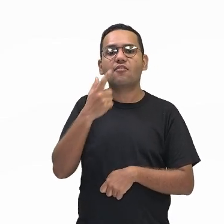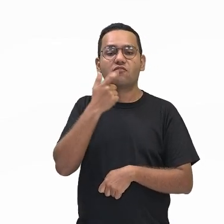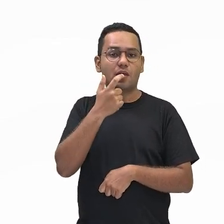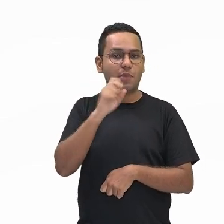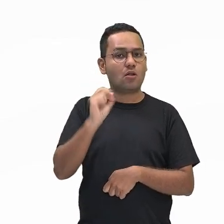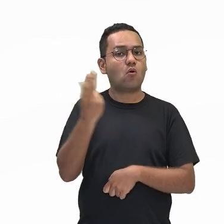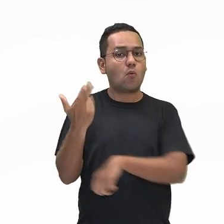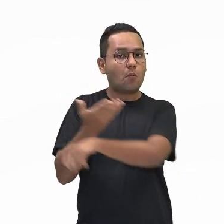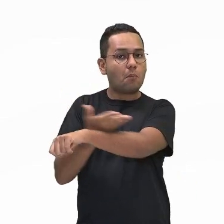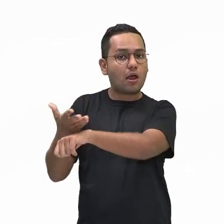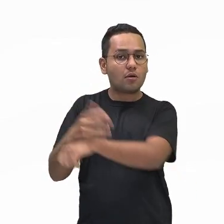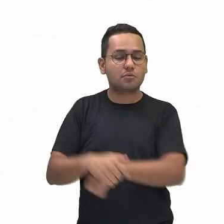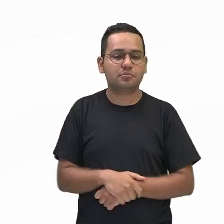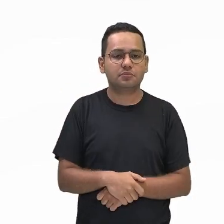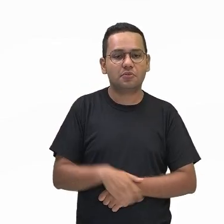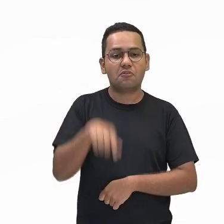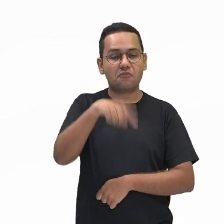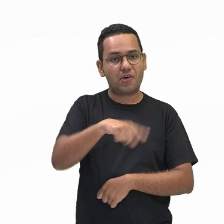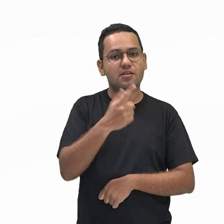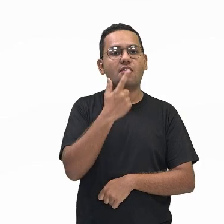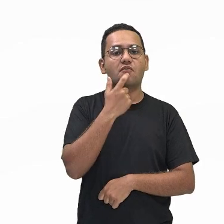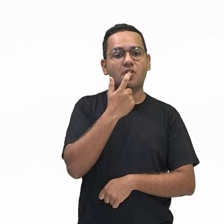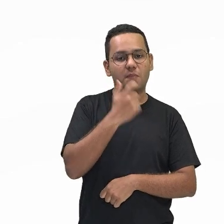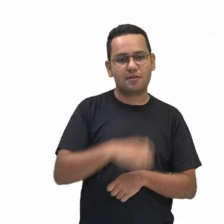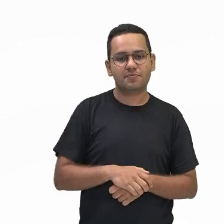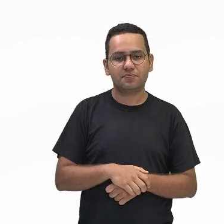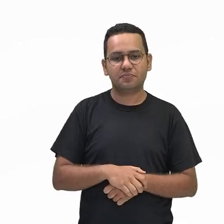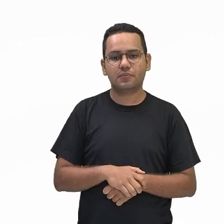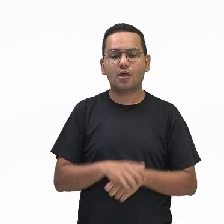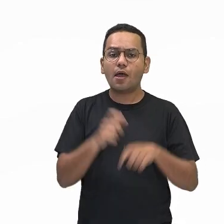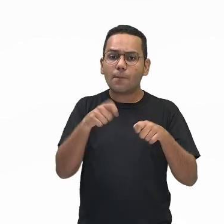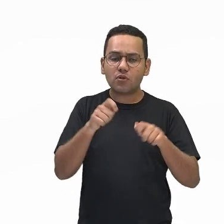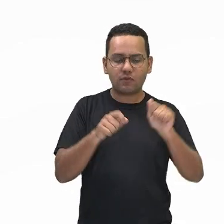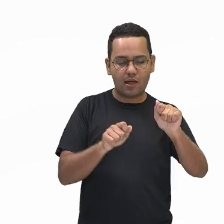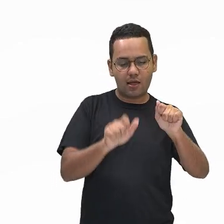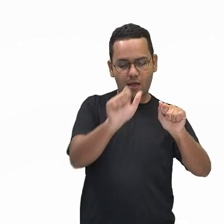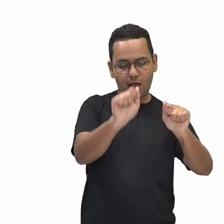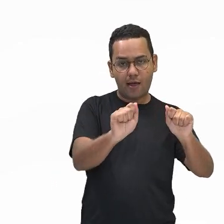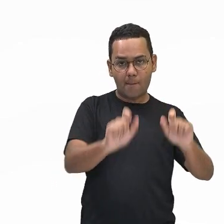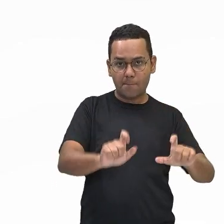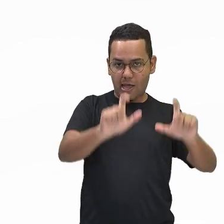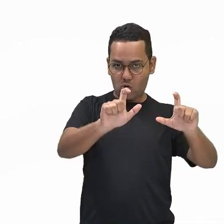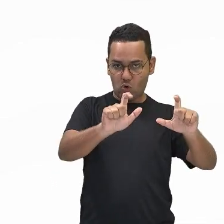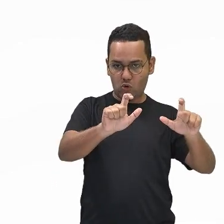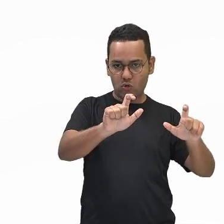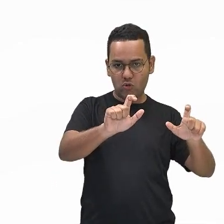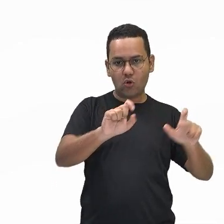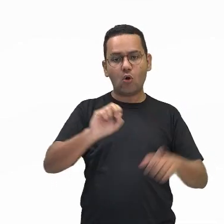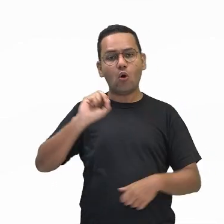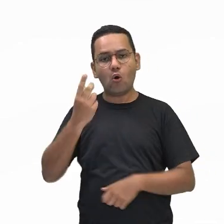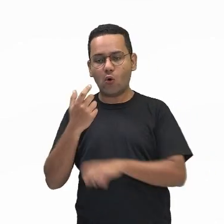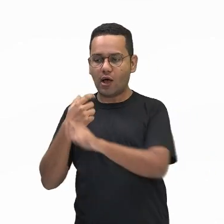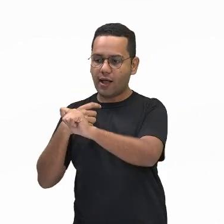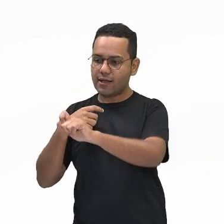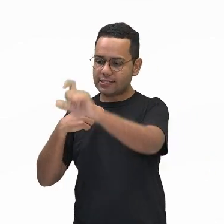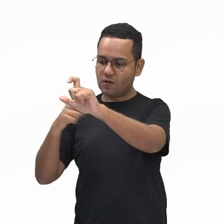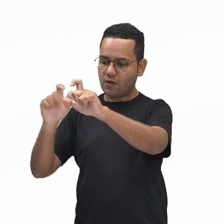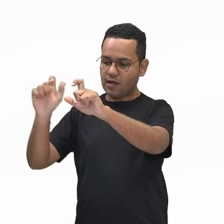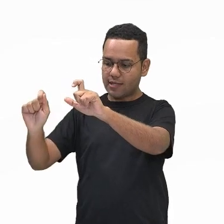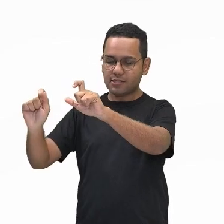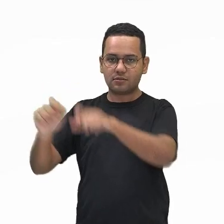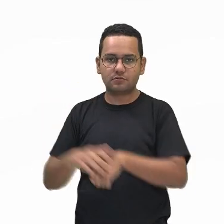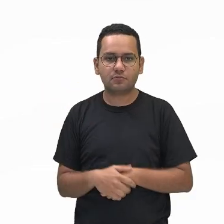genótipo das vermelhas 2 azãos ou um azão e um azinho. Se ela tiver um azão, já é suficiente para manifestar